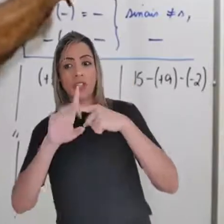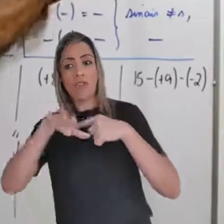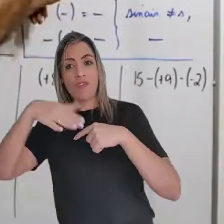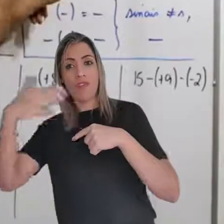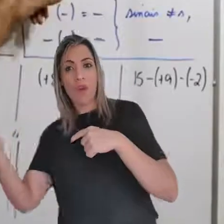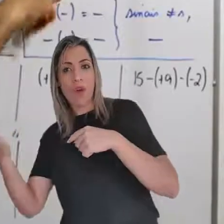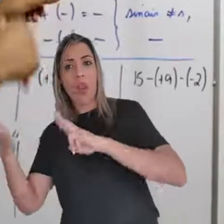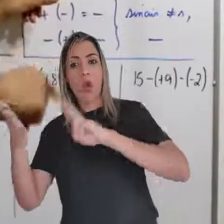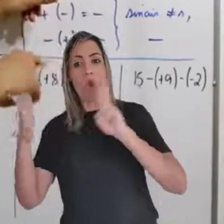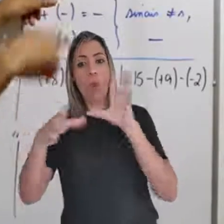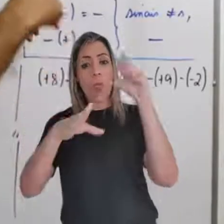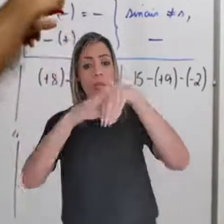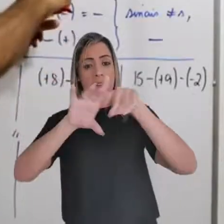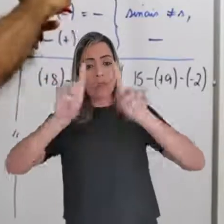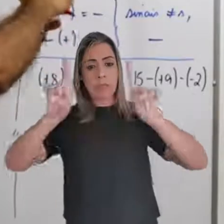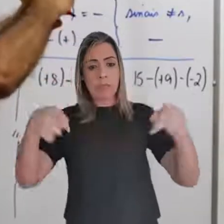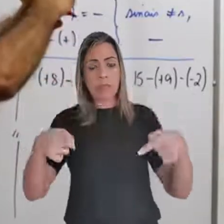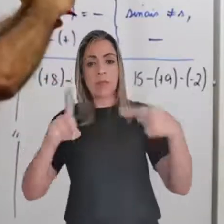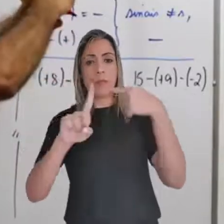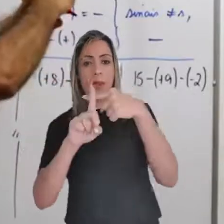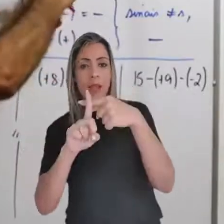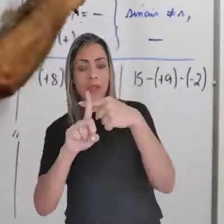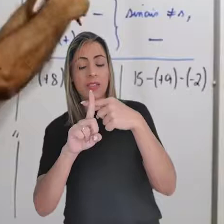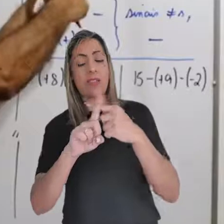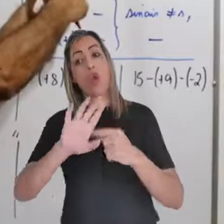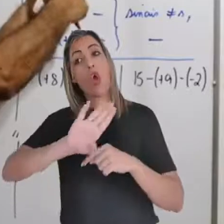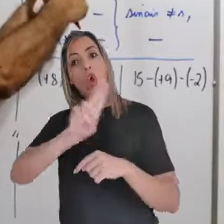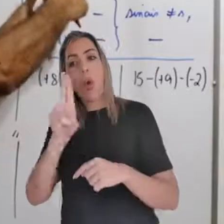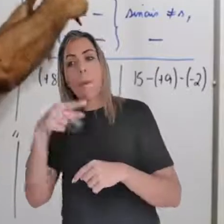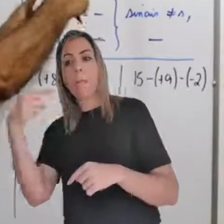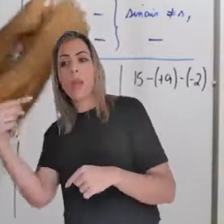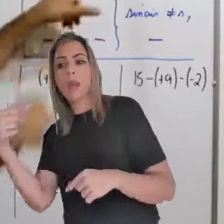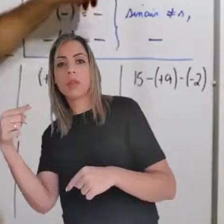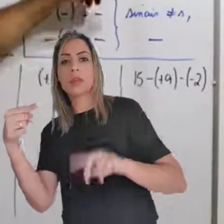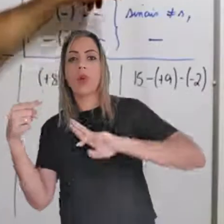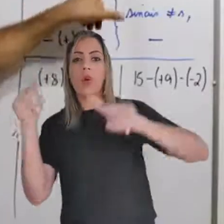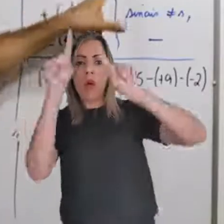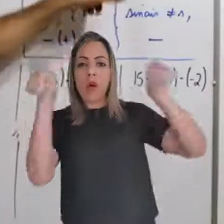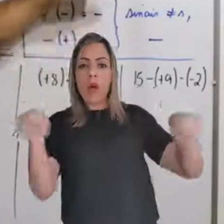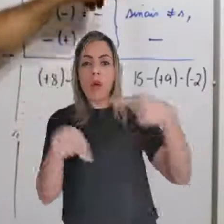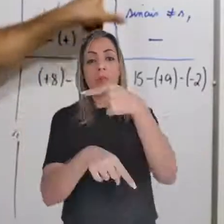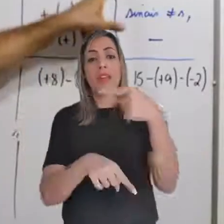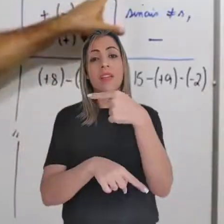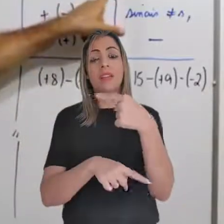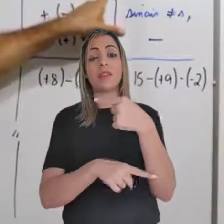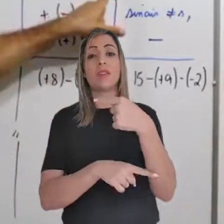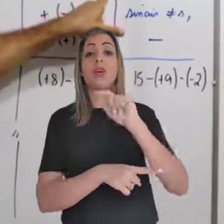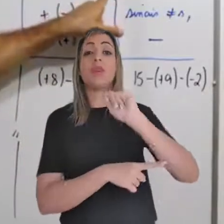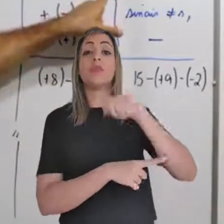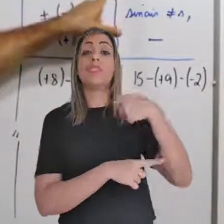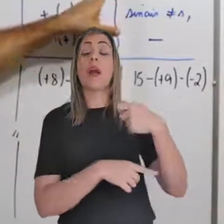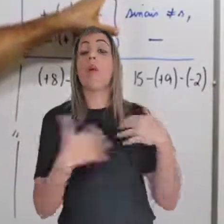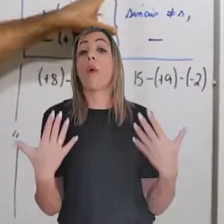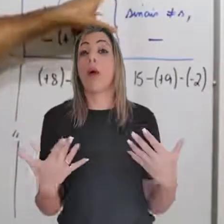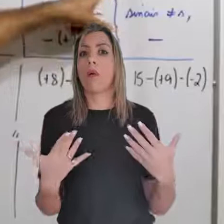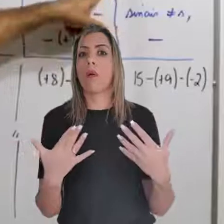mais dentro, ou se eu tiver menos fora do parênteses e menos dentro, o sinal resultante será o sinal